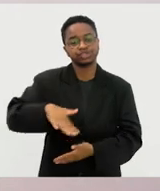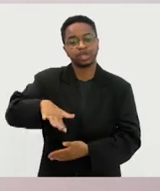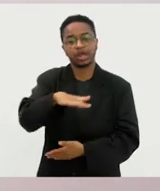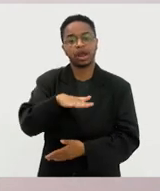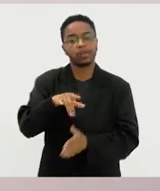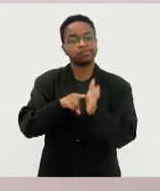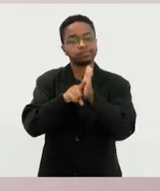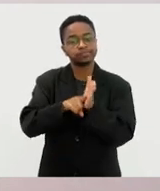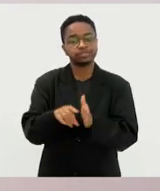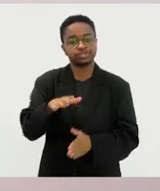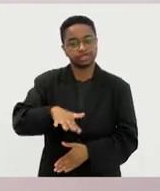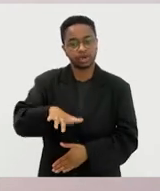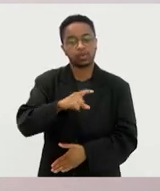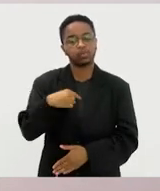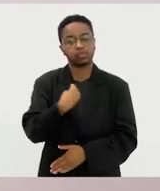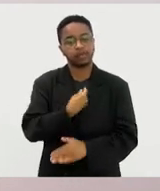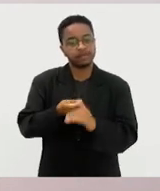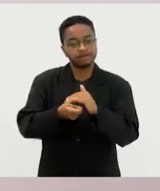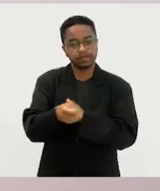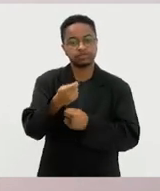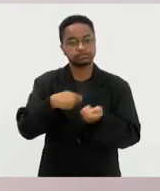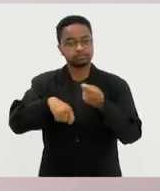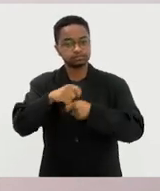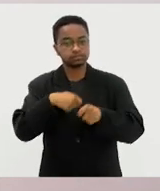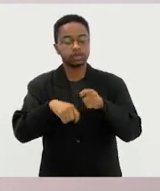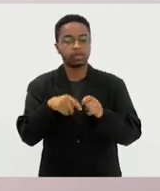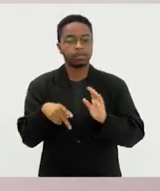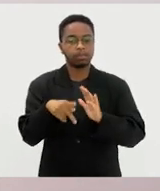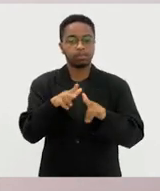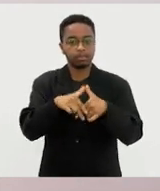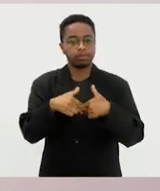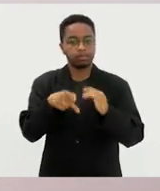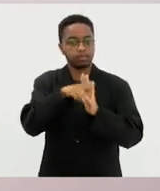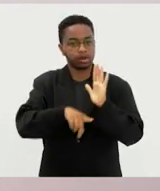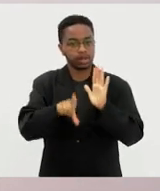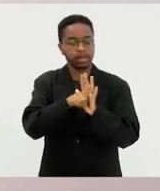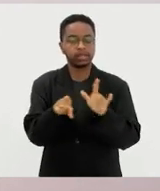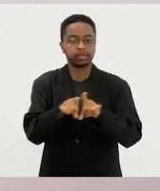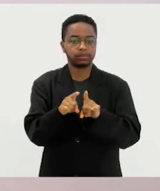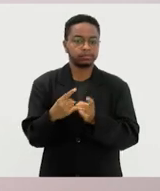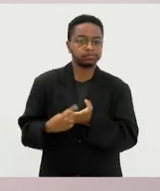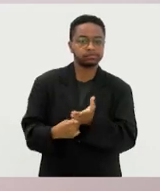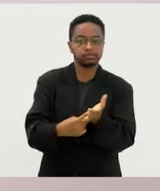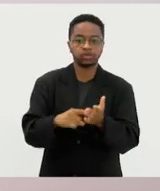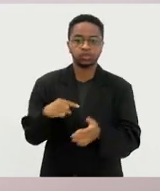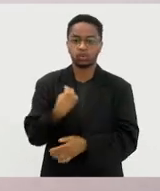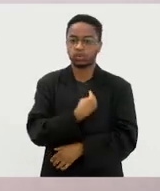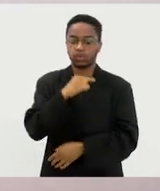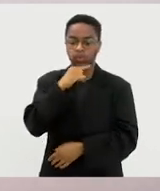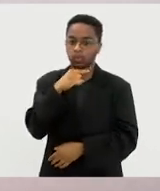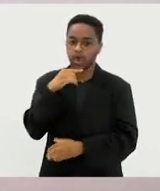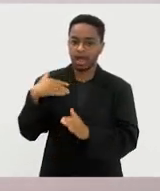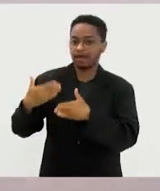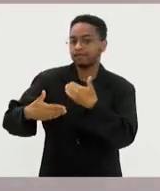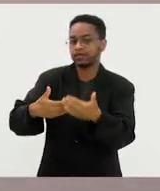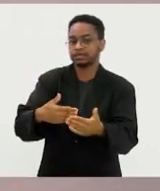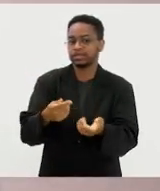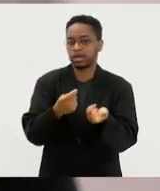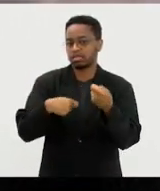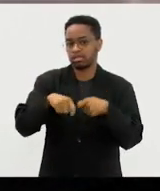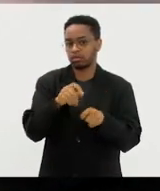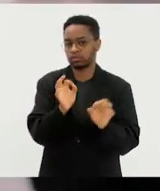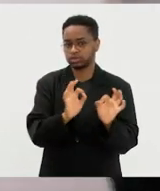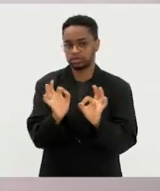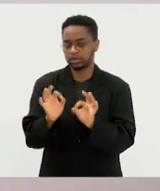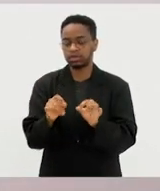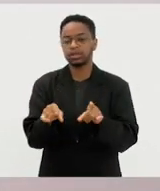negociação, tanto no novo projeto de lei quanto na repactuação. Não estamos conseguindo avançar tanto na negociação. Então, estamos buscando